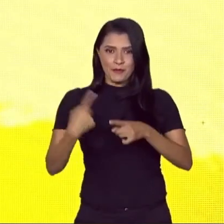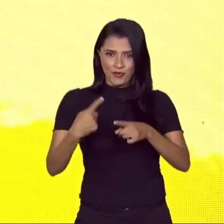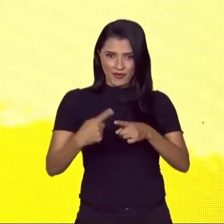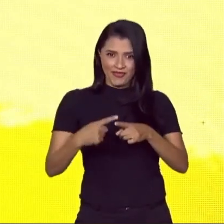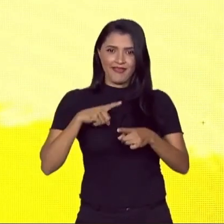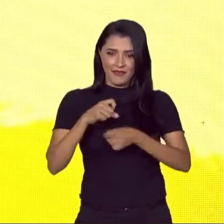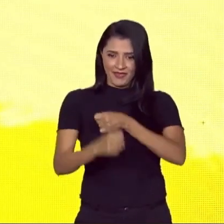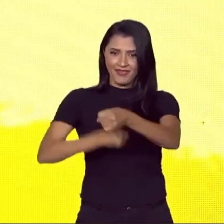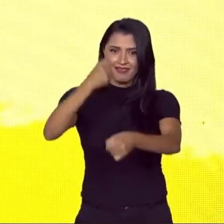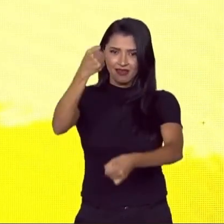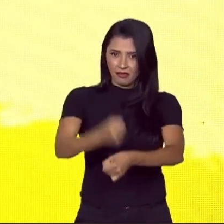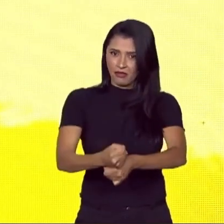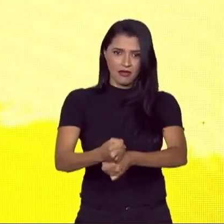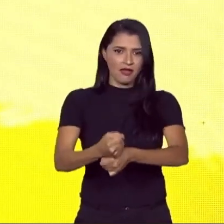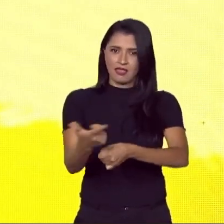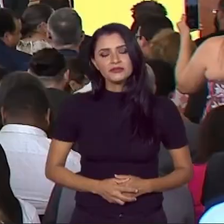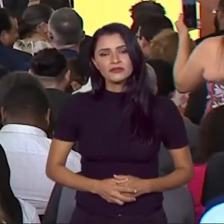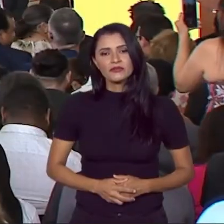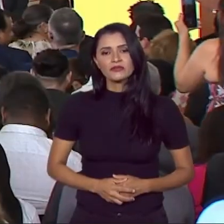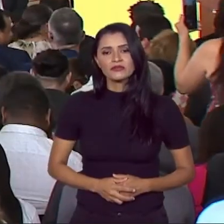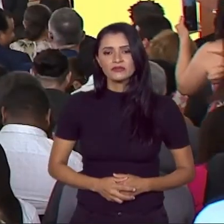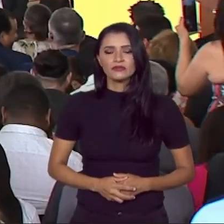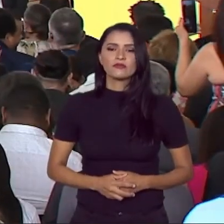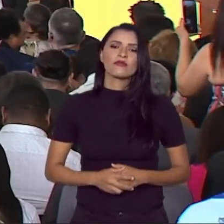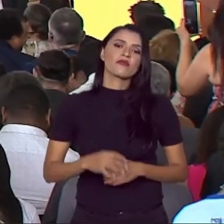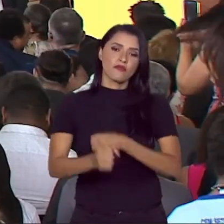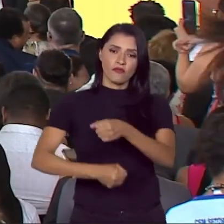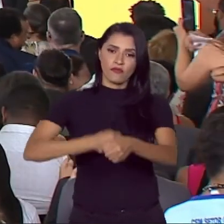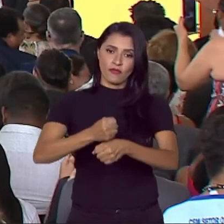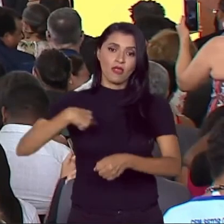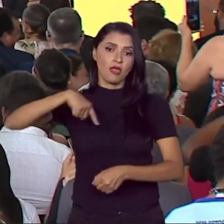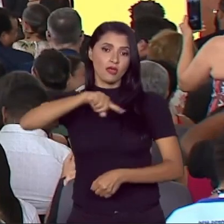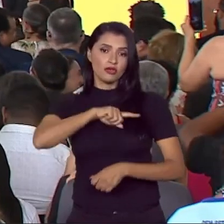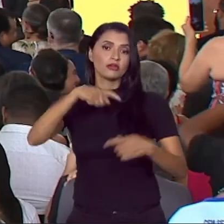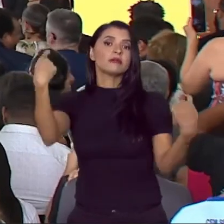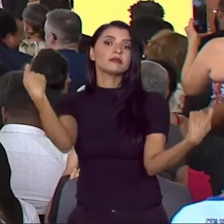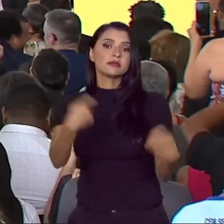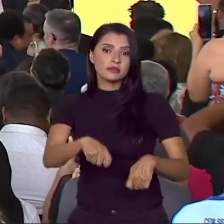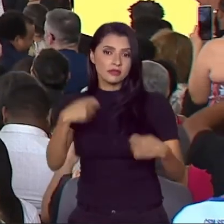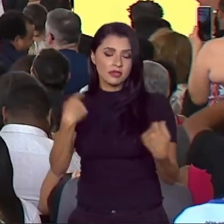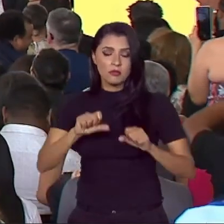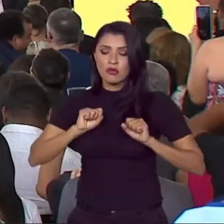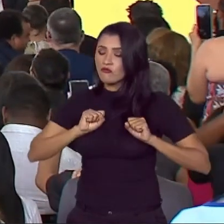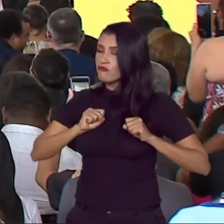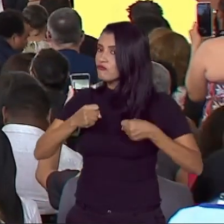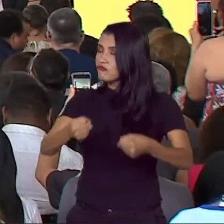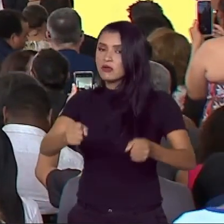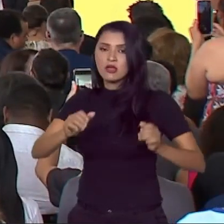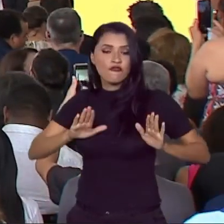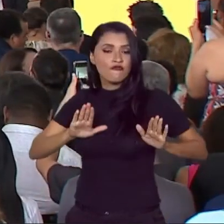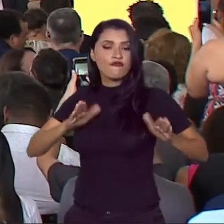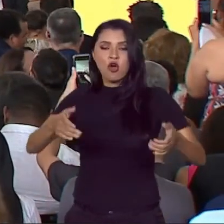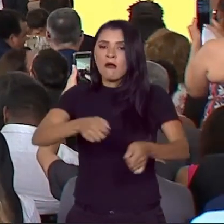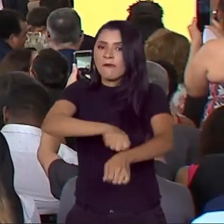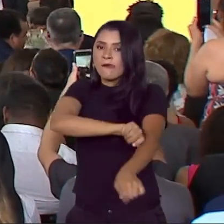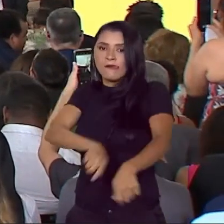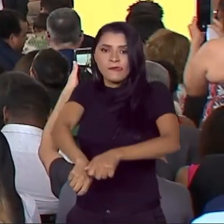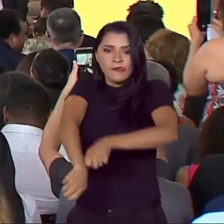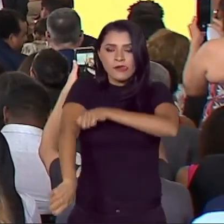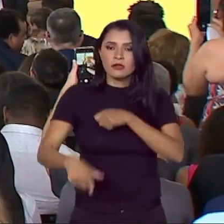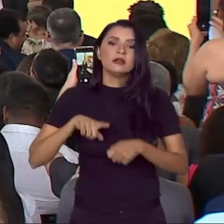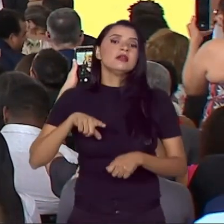vem não tem mole. O ano que vem nós vamos ter que nos dedicar, e esse é